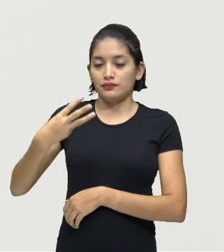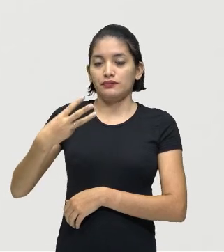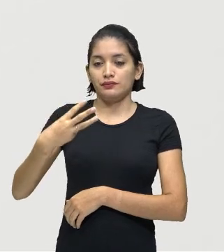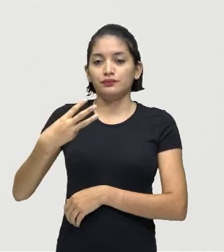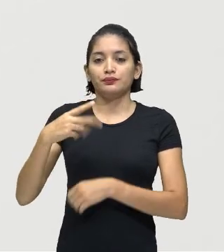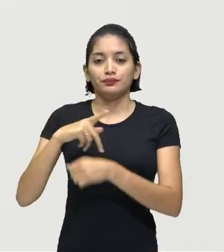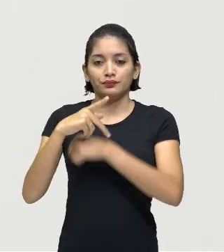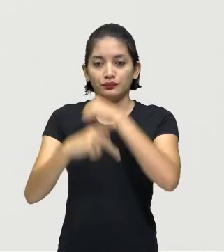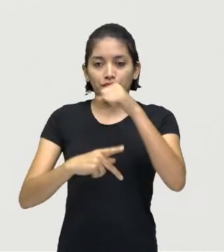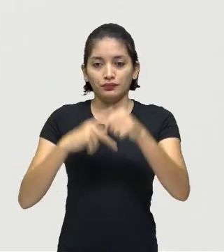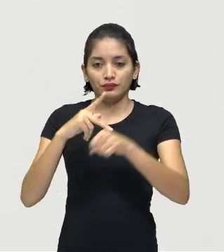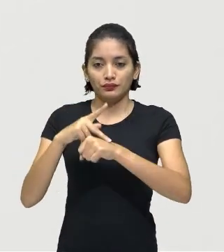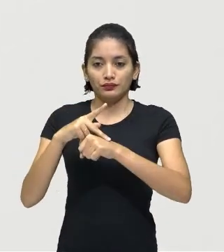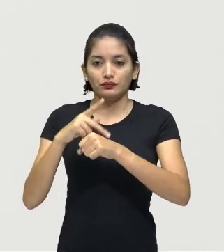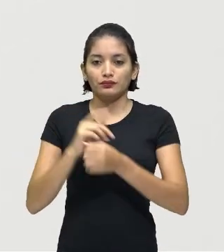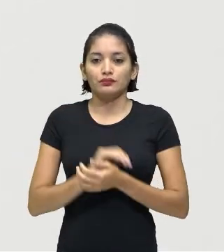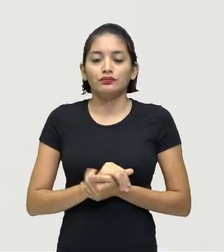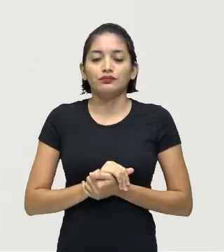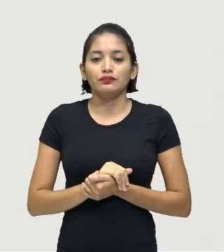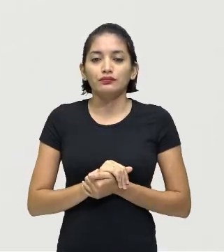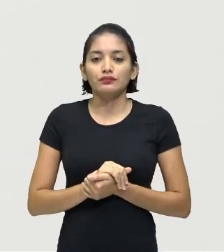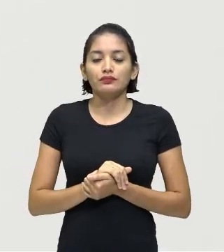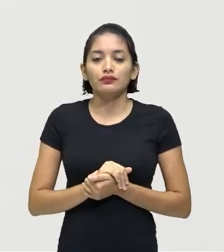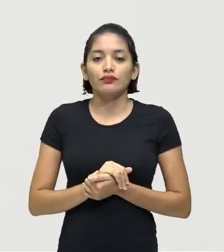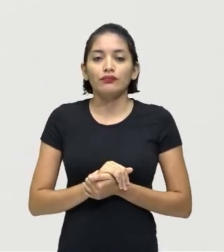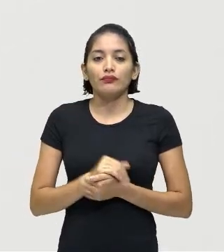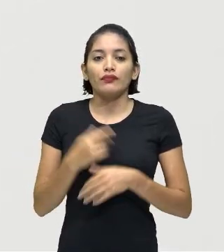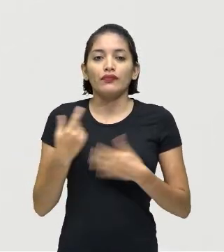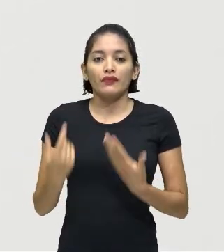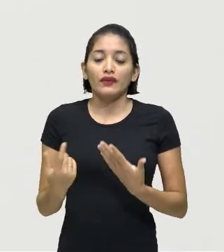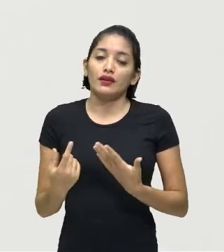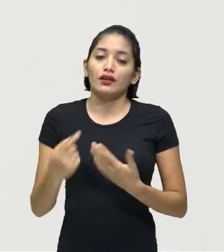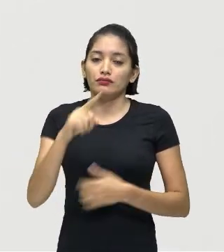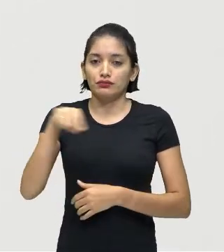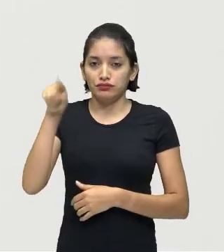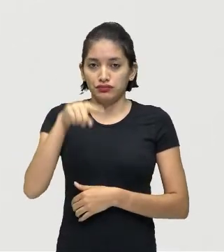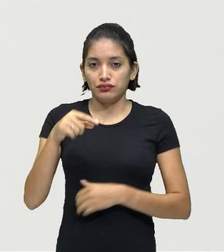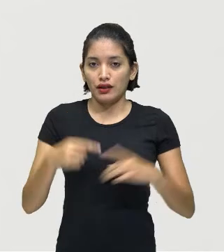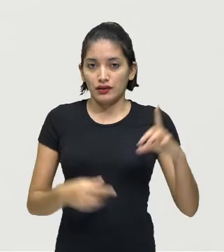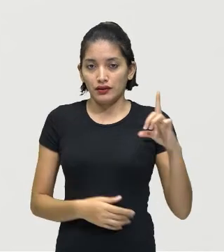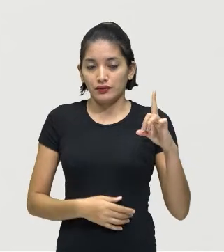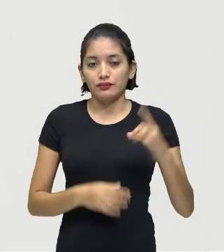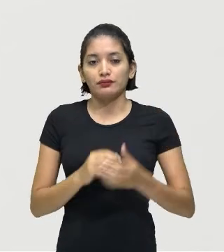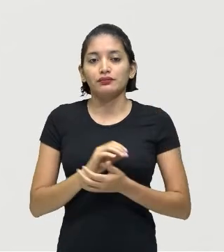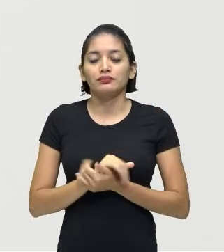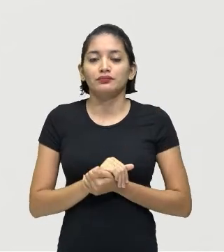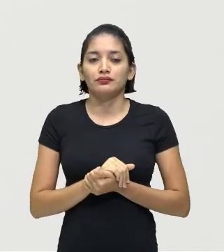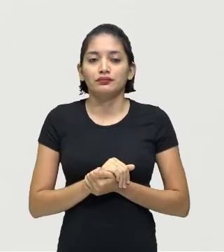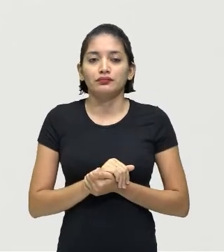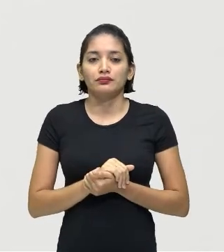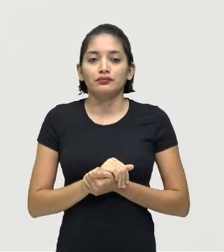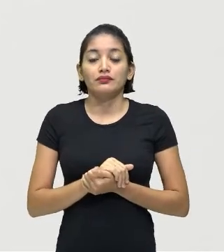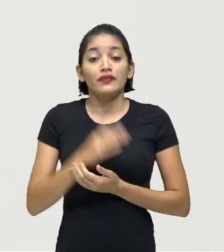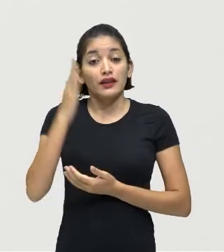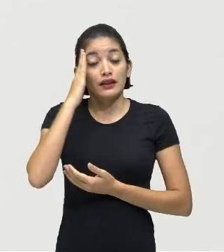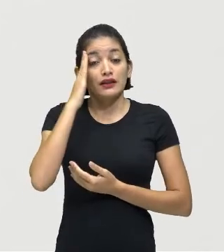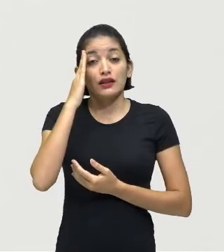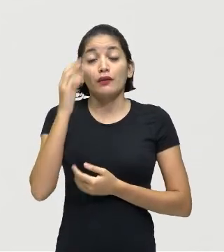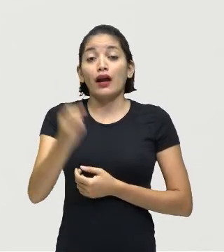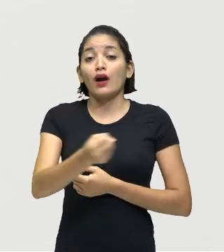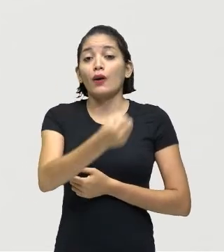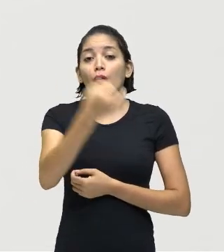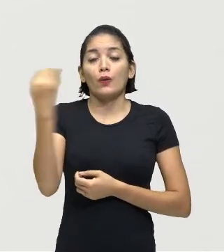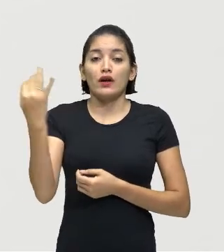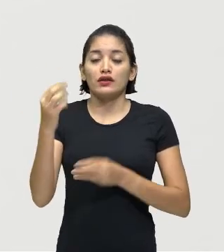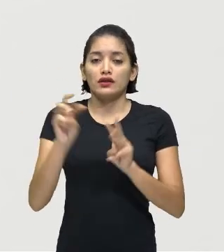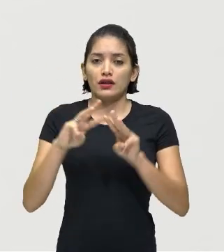83 prótons, tá? Então, a gente já eliminaria a alternativa D nesse caso. E aí, ele quer saber o número de